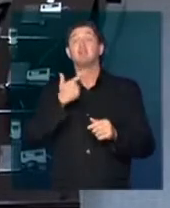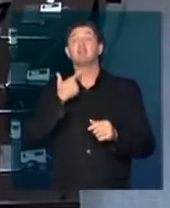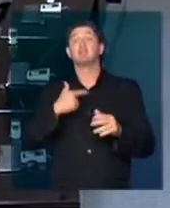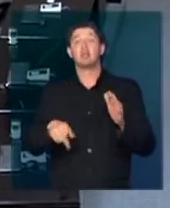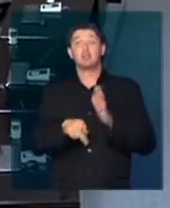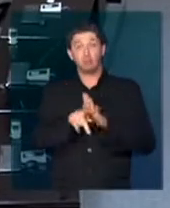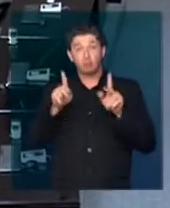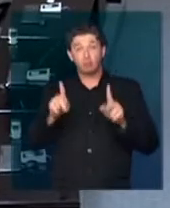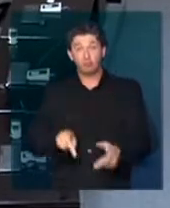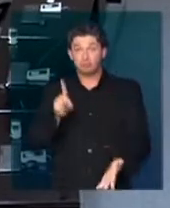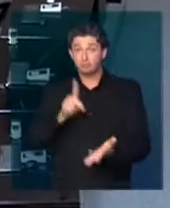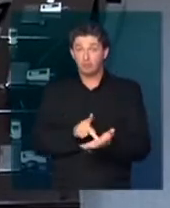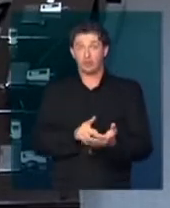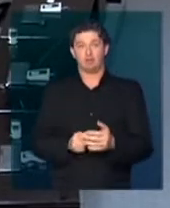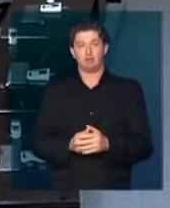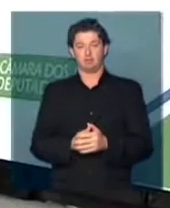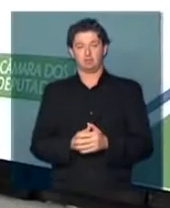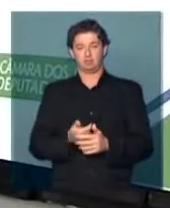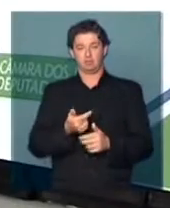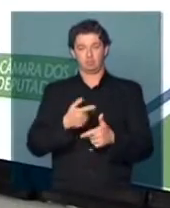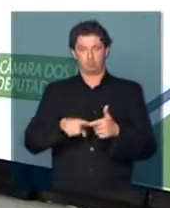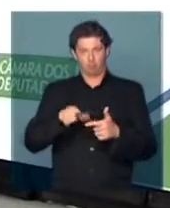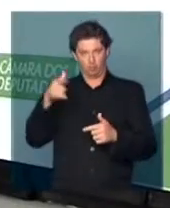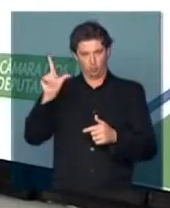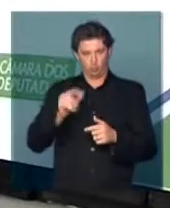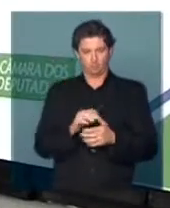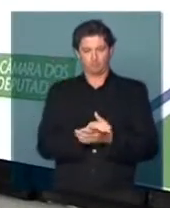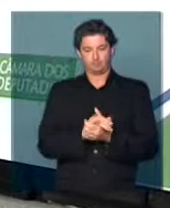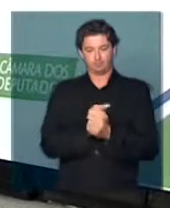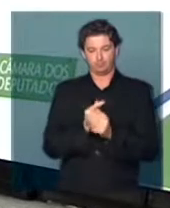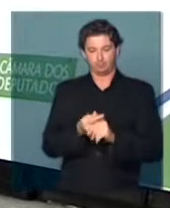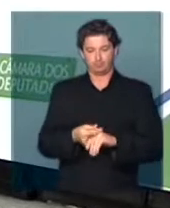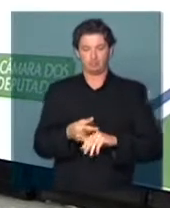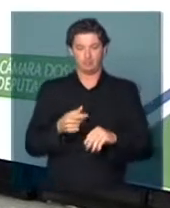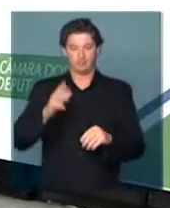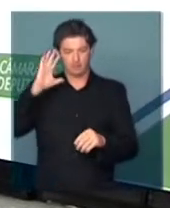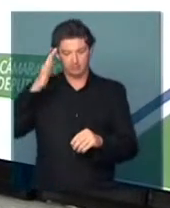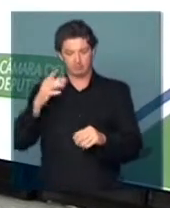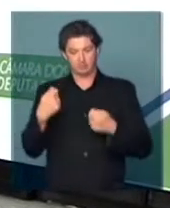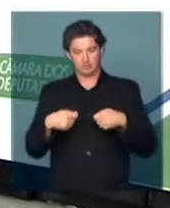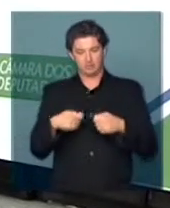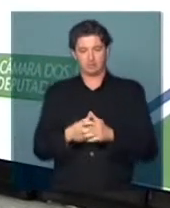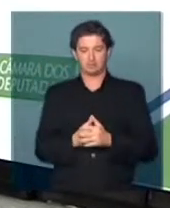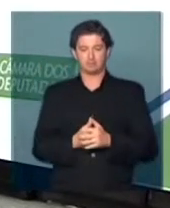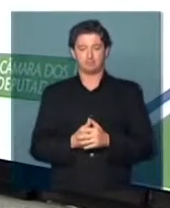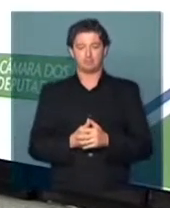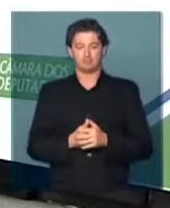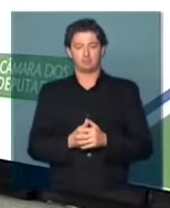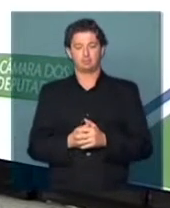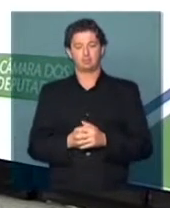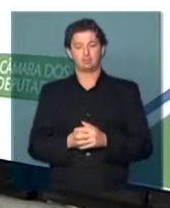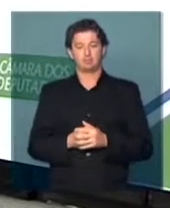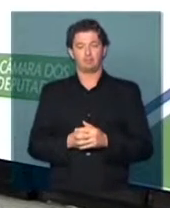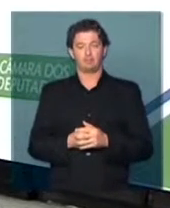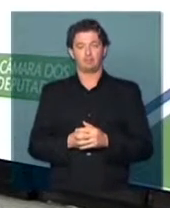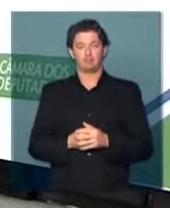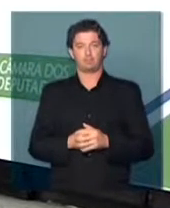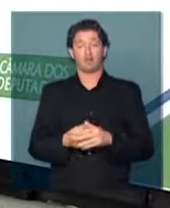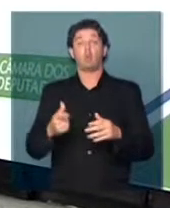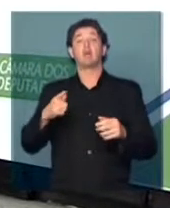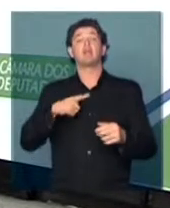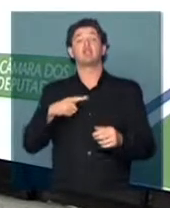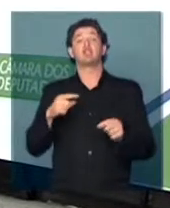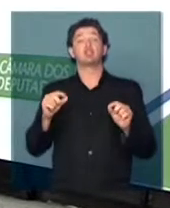nacional. Outro problema que nós precisamos corrigir é o que existe